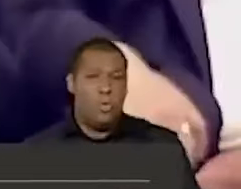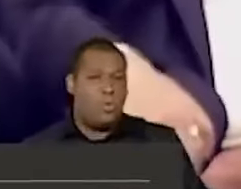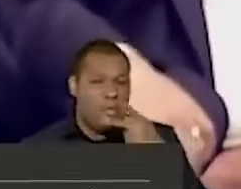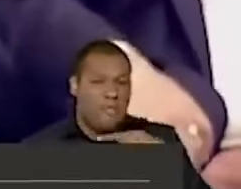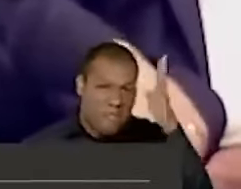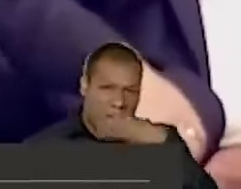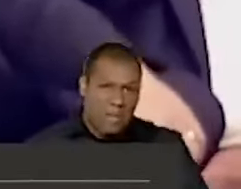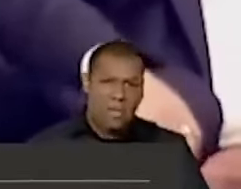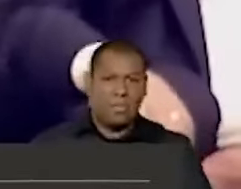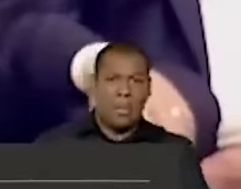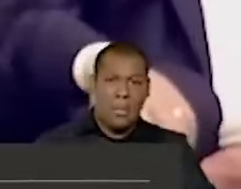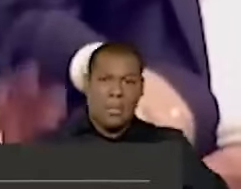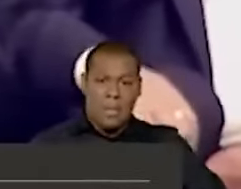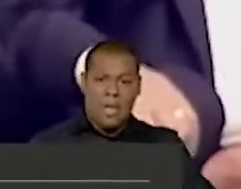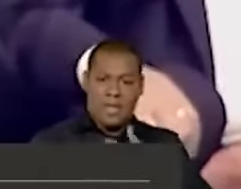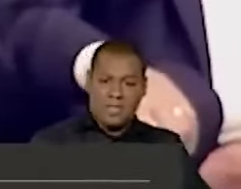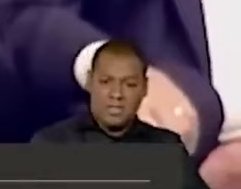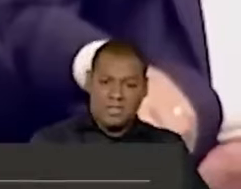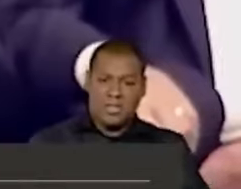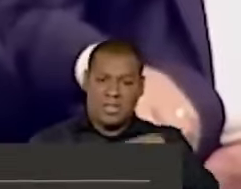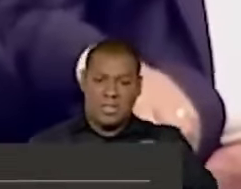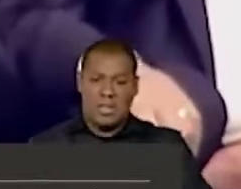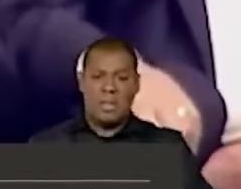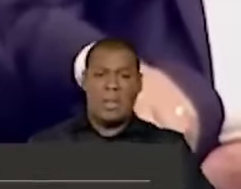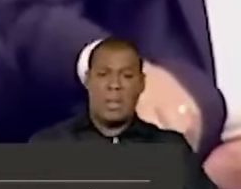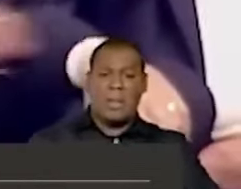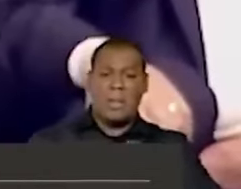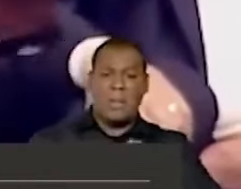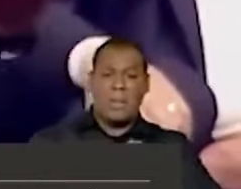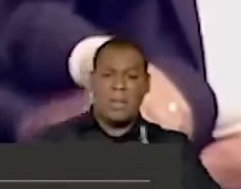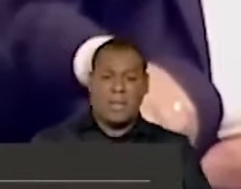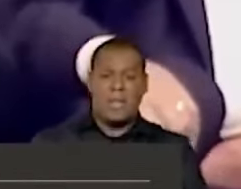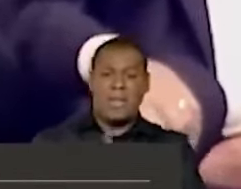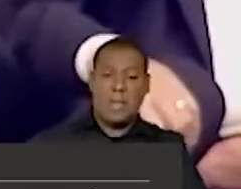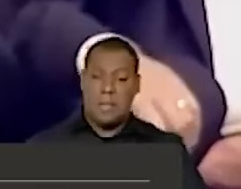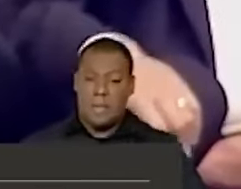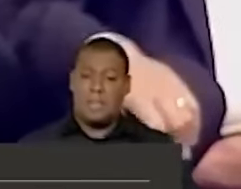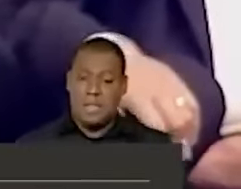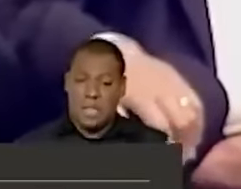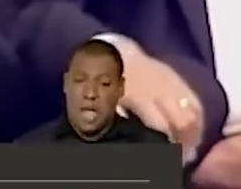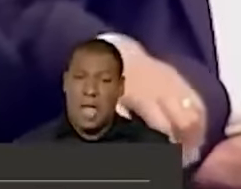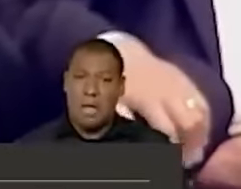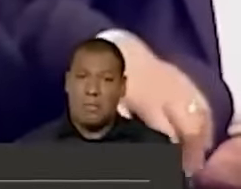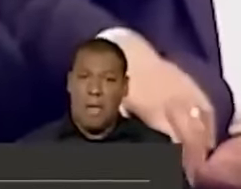o Milei na Argentina. Até o Banco Central ele quer fechar, quer cortar tudo com serrote.